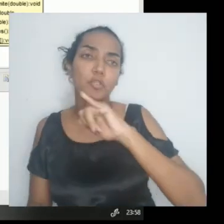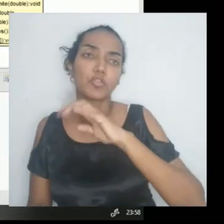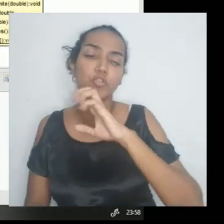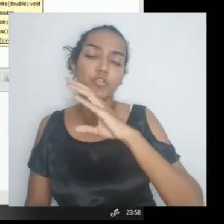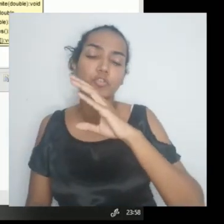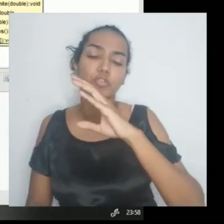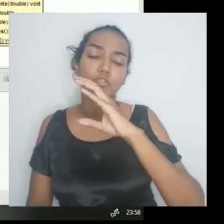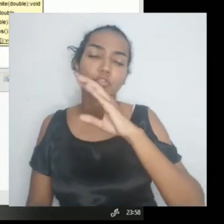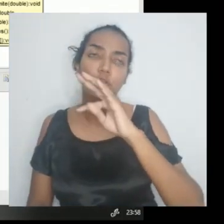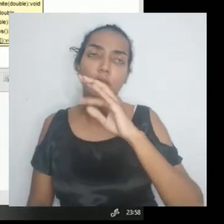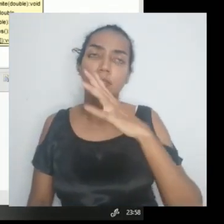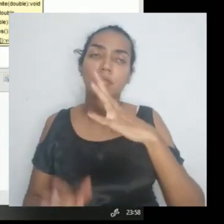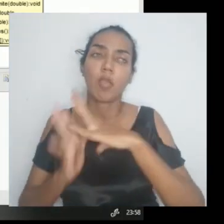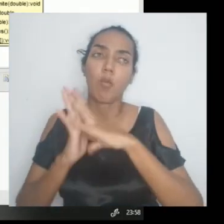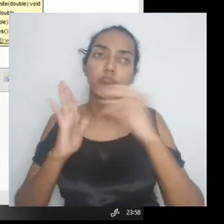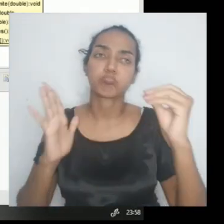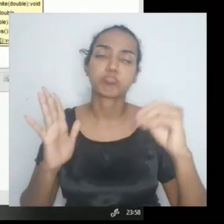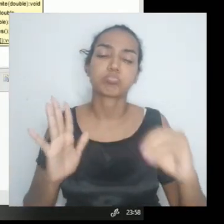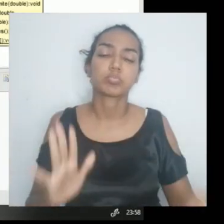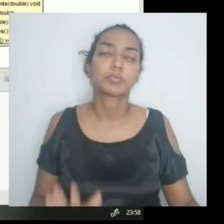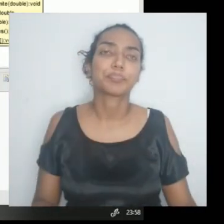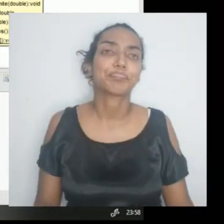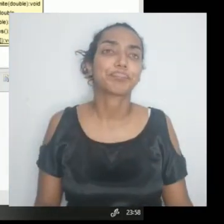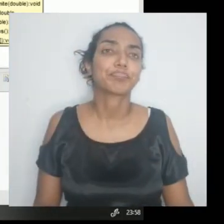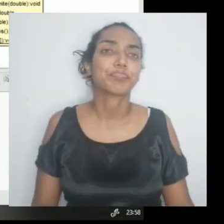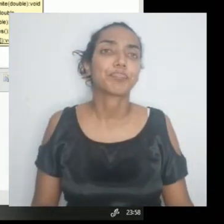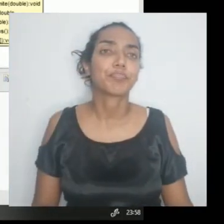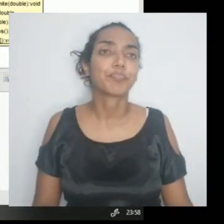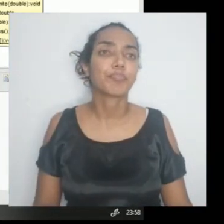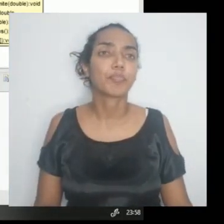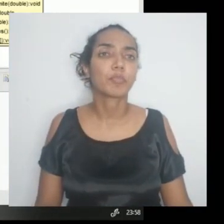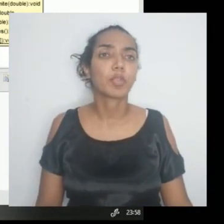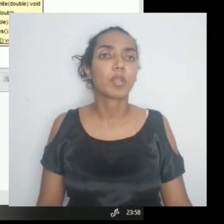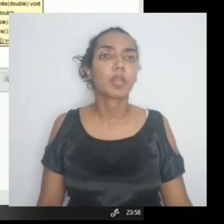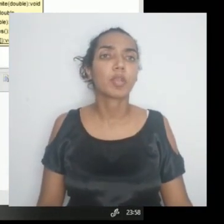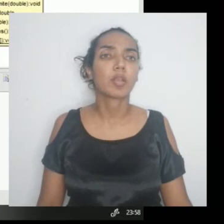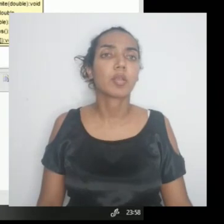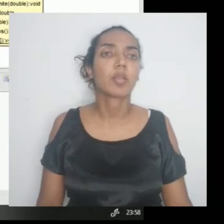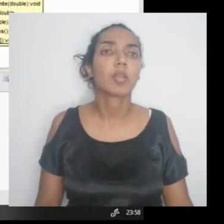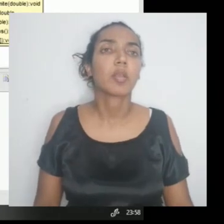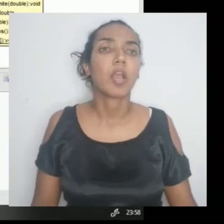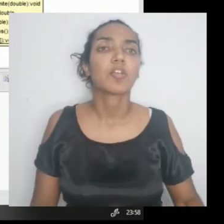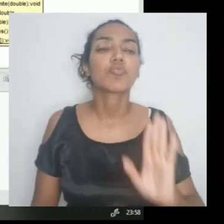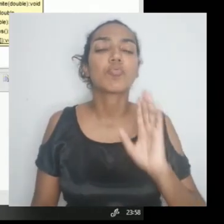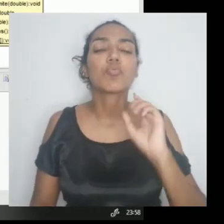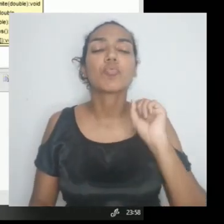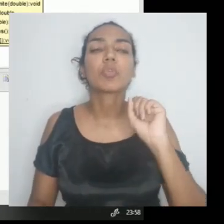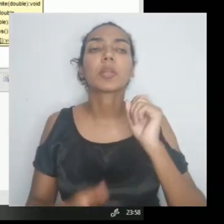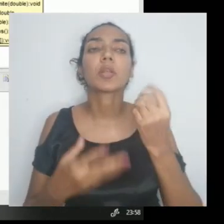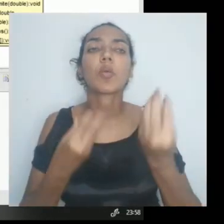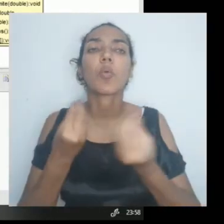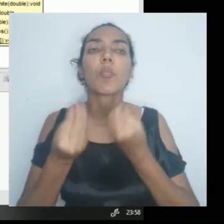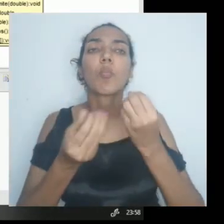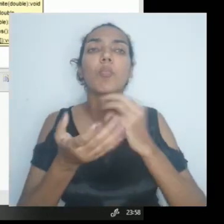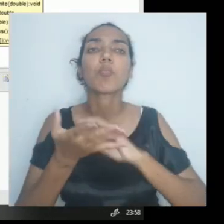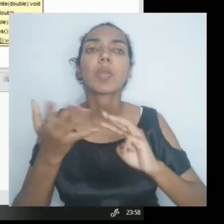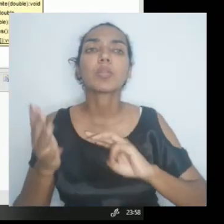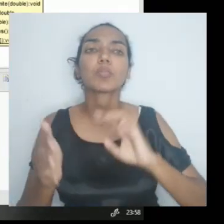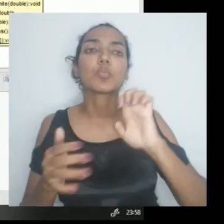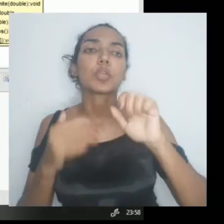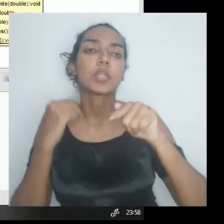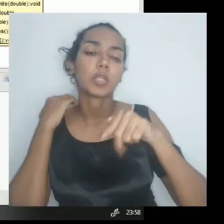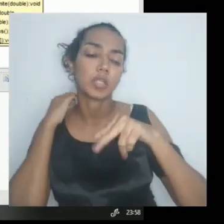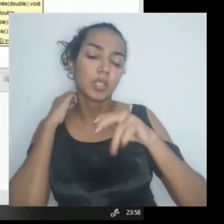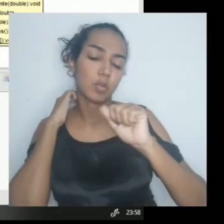equals? O método equals ele pode ser implementado agora usando o conceito